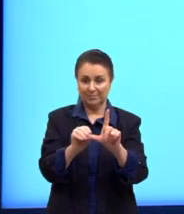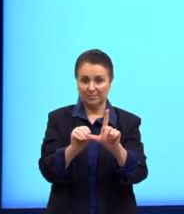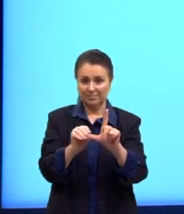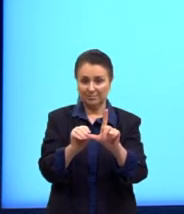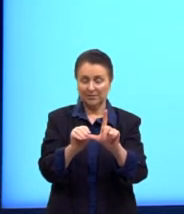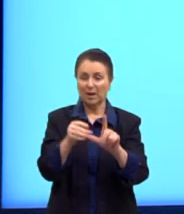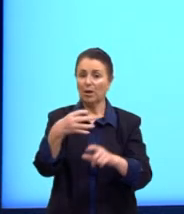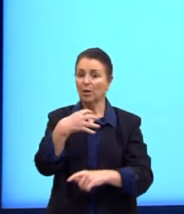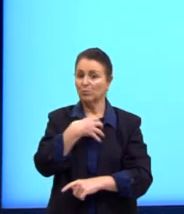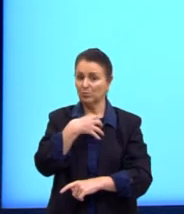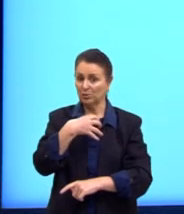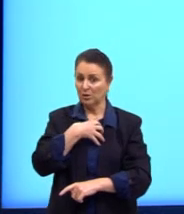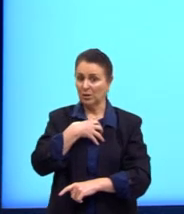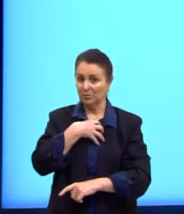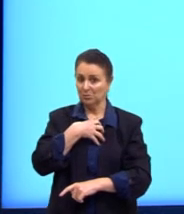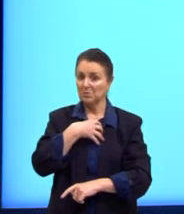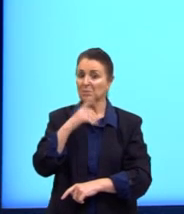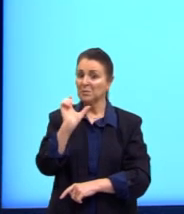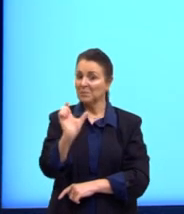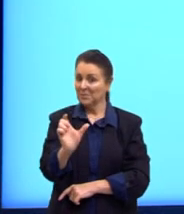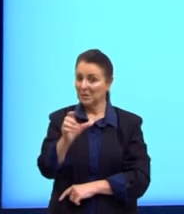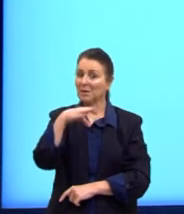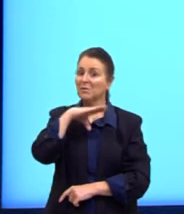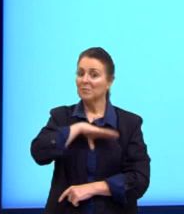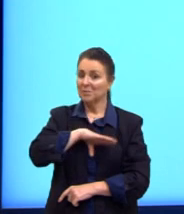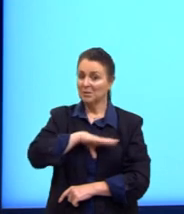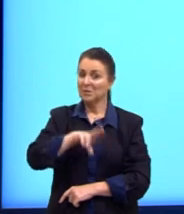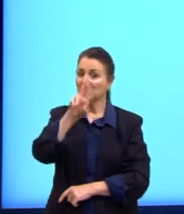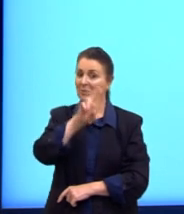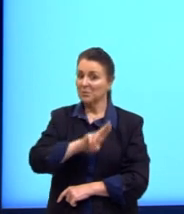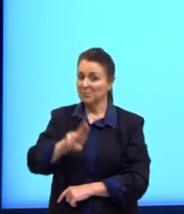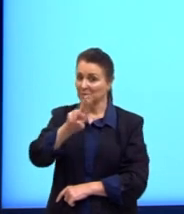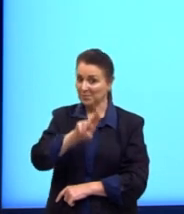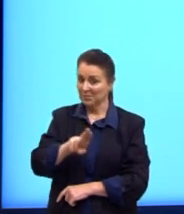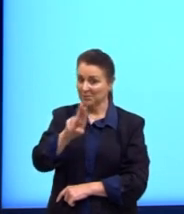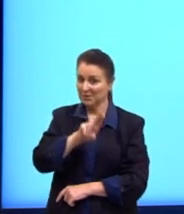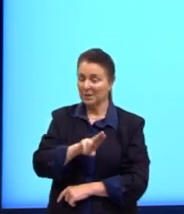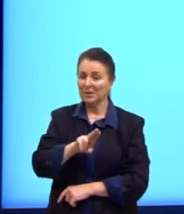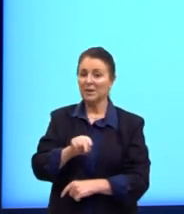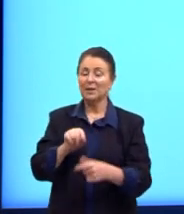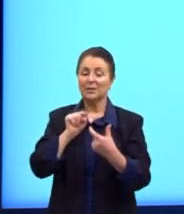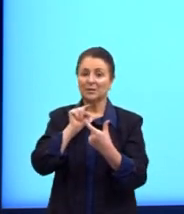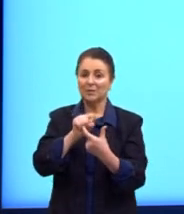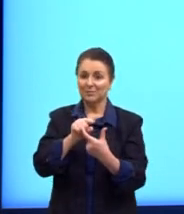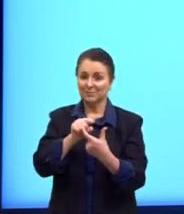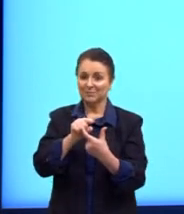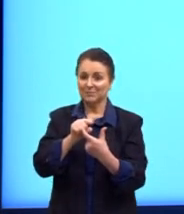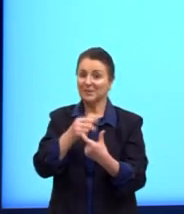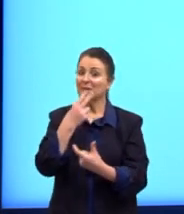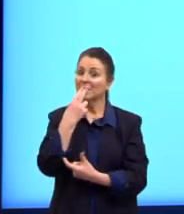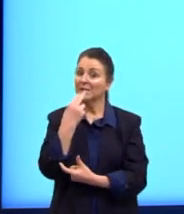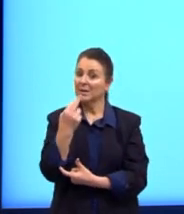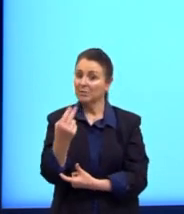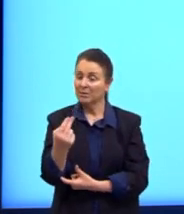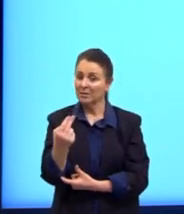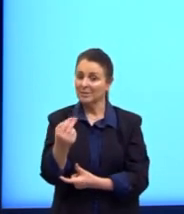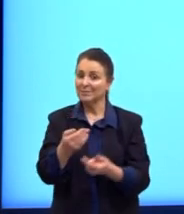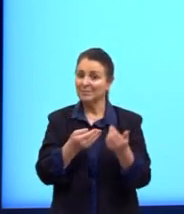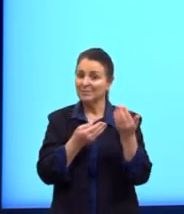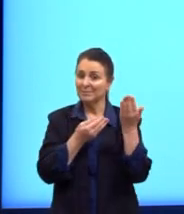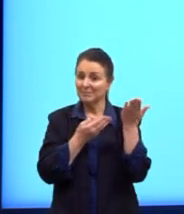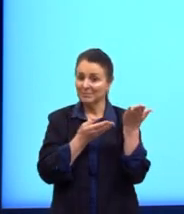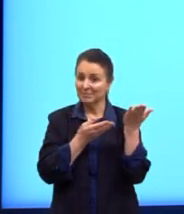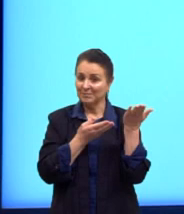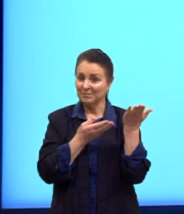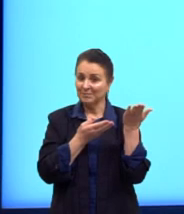aportuguesada ou seja que a gente trouxe para o português do termo em inglês Cartoon ali com dois ou 12